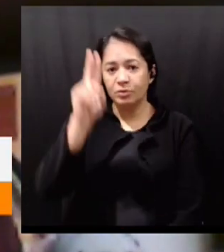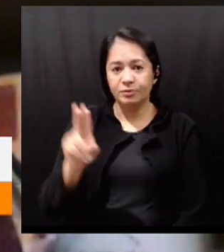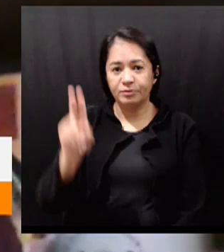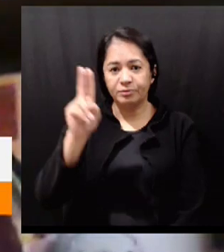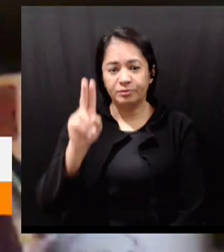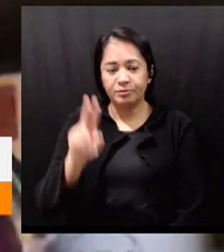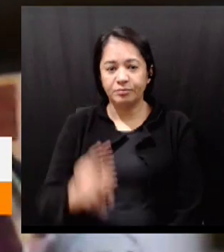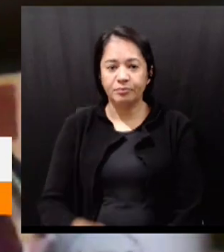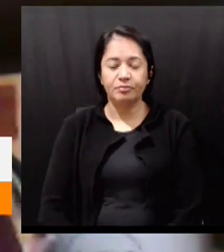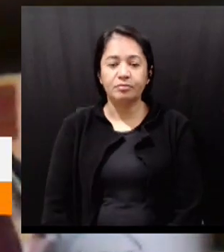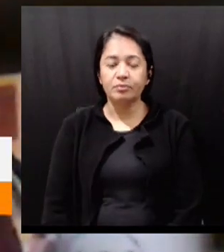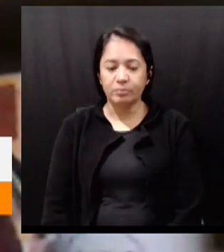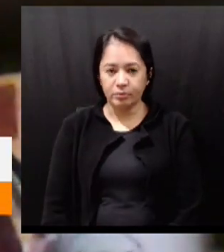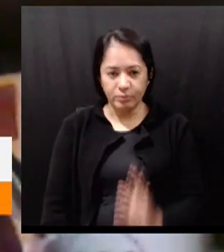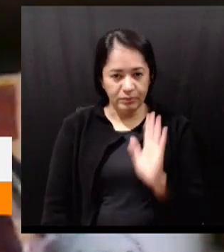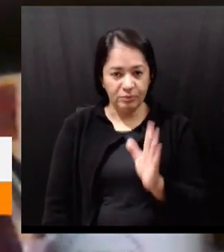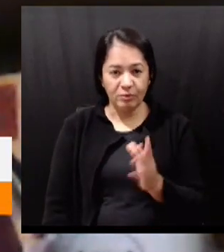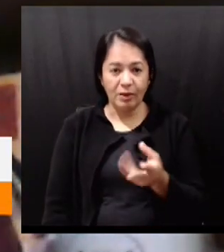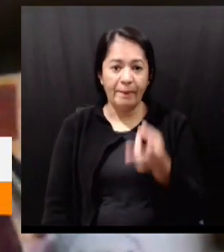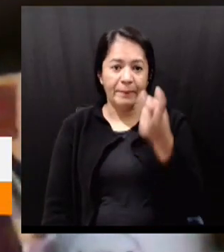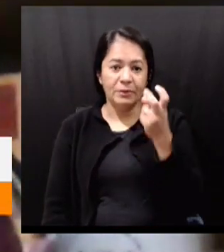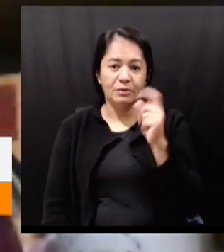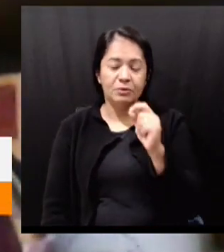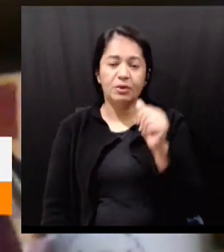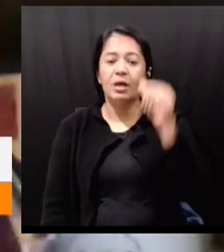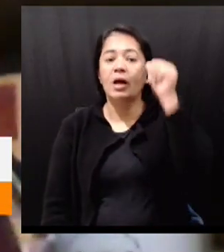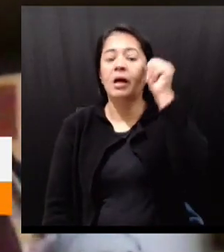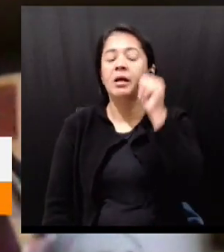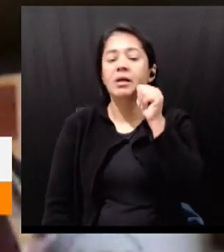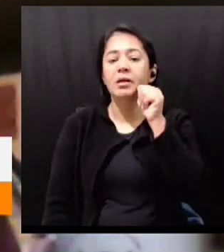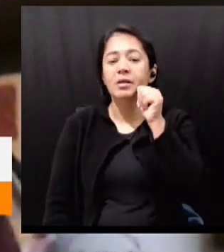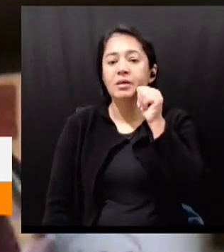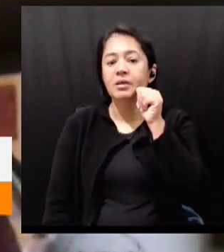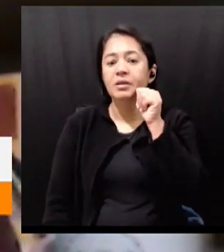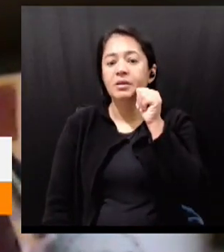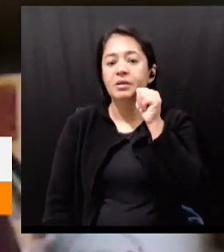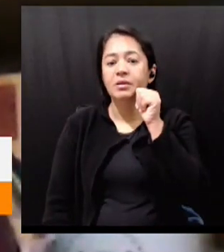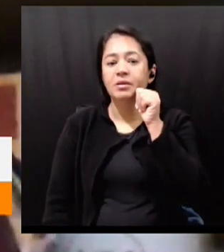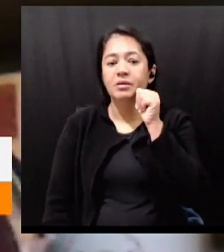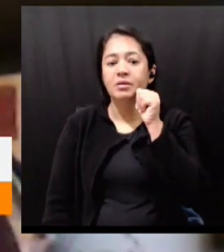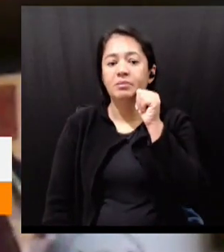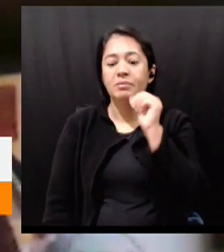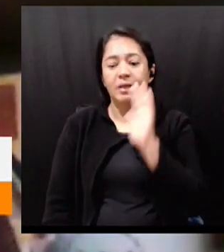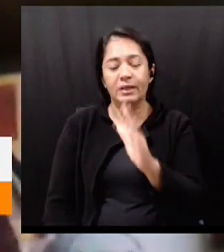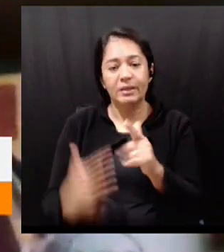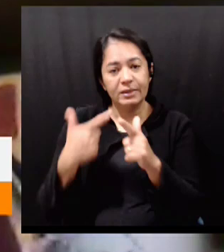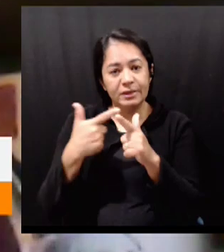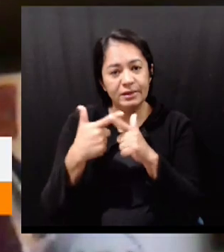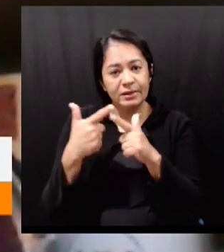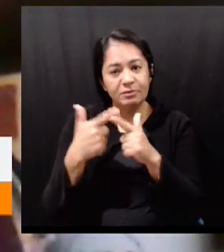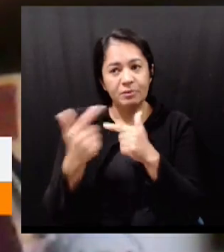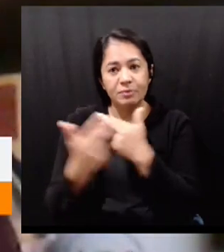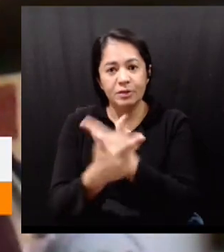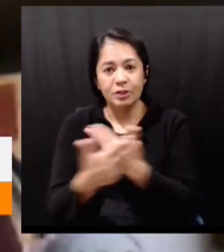foi detectado que a mulher, que esse problema dessa multitarefa